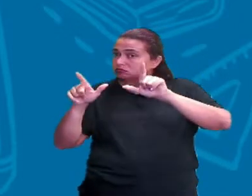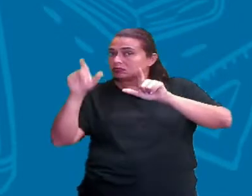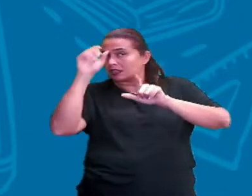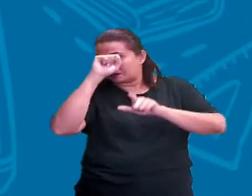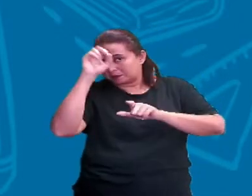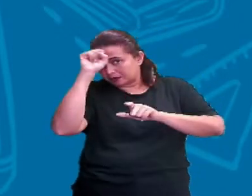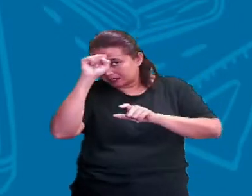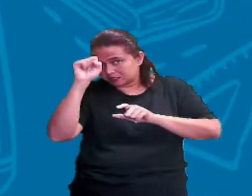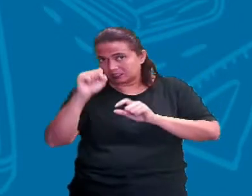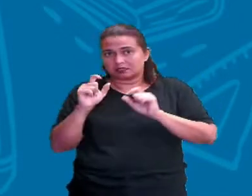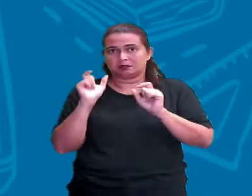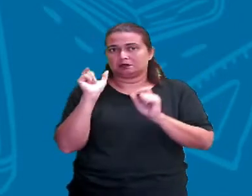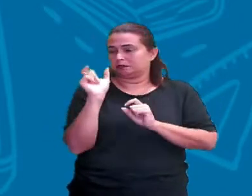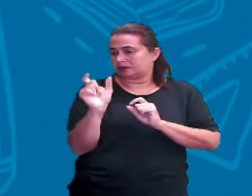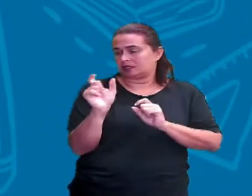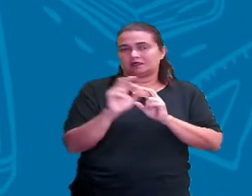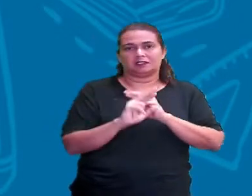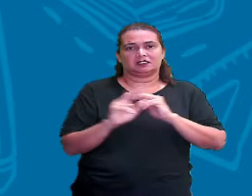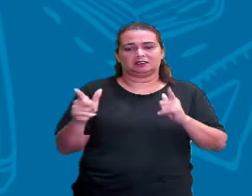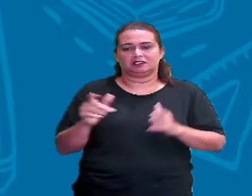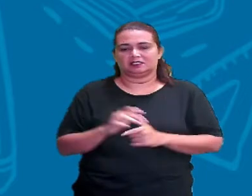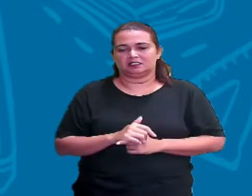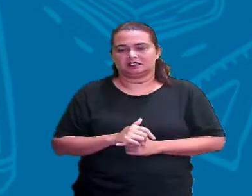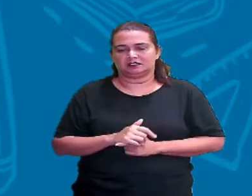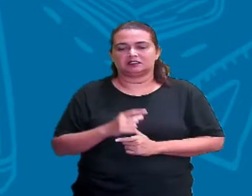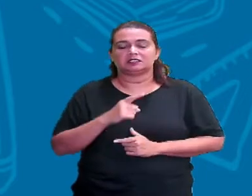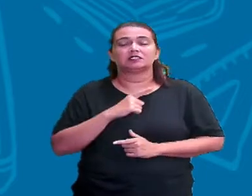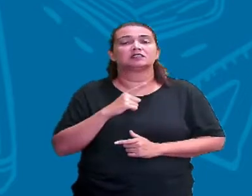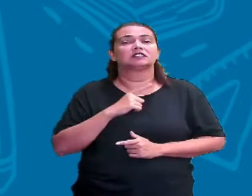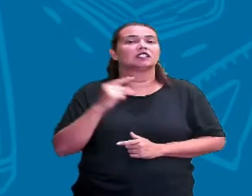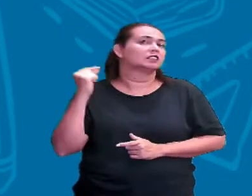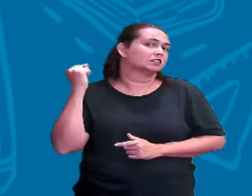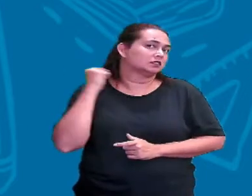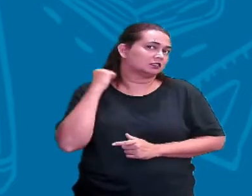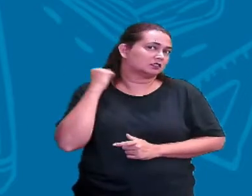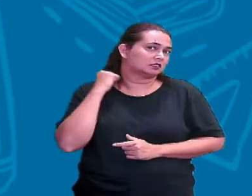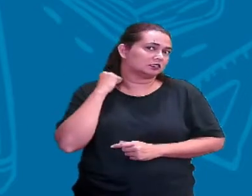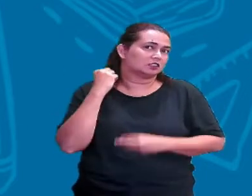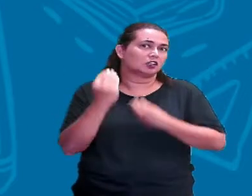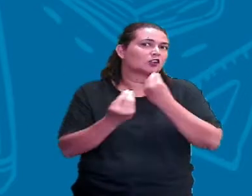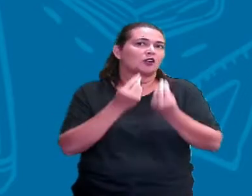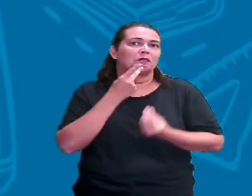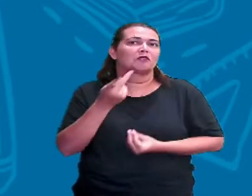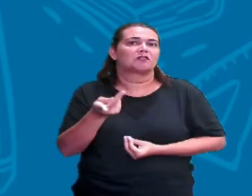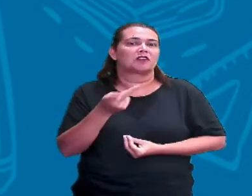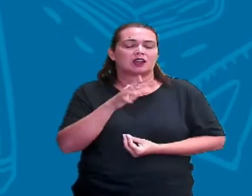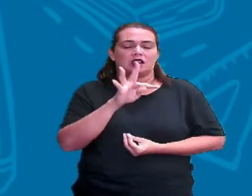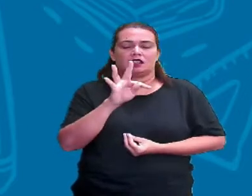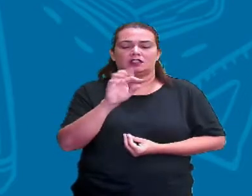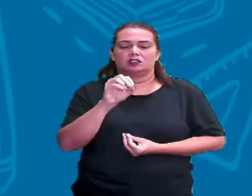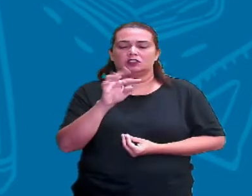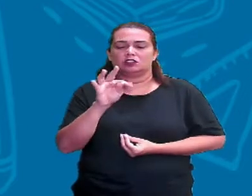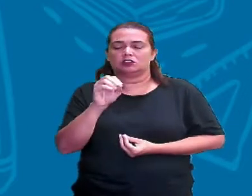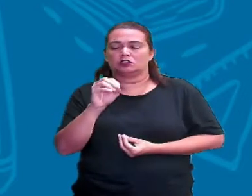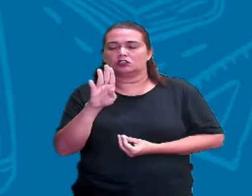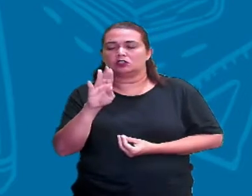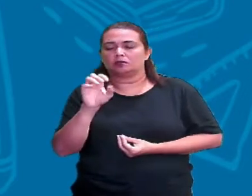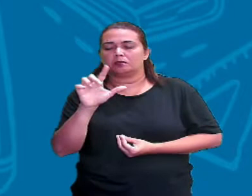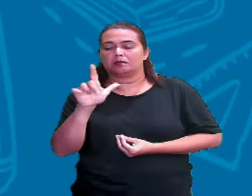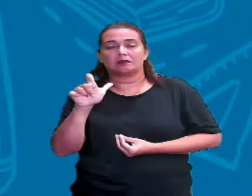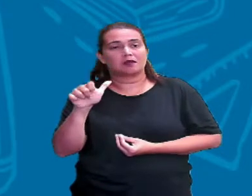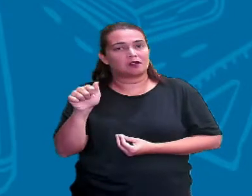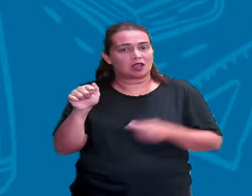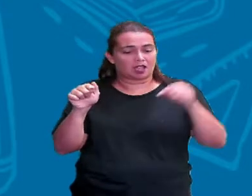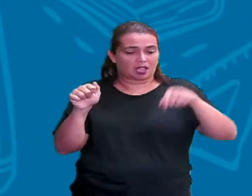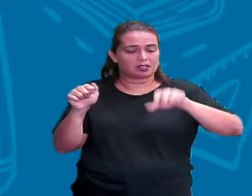tem aqui Totobola, que é uma espécie de loteria, não é? de cartela de loteria. Então lá